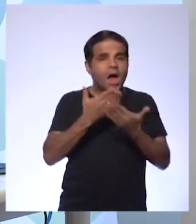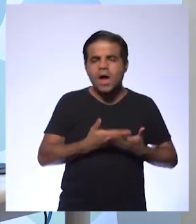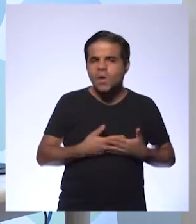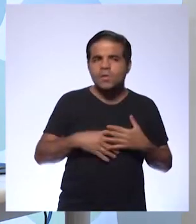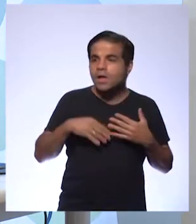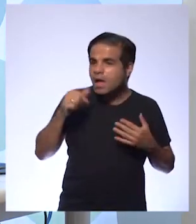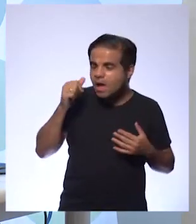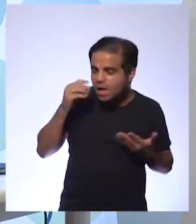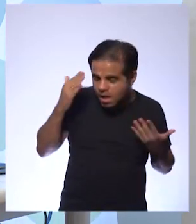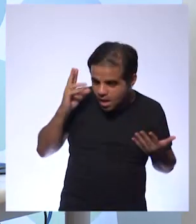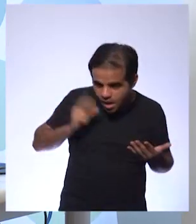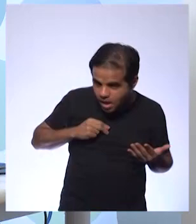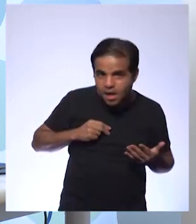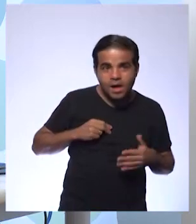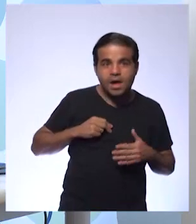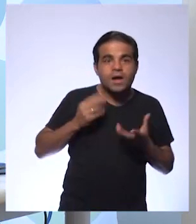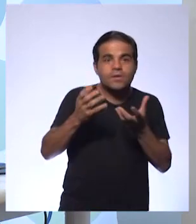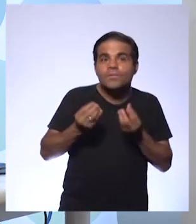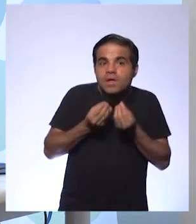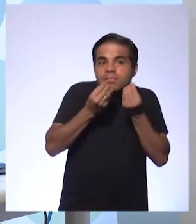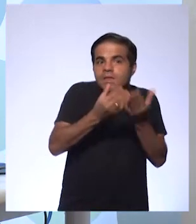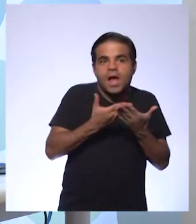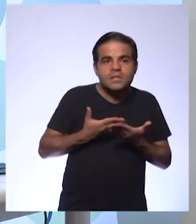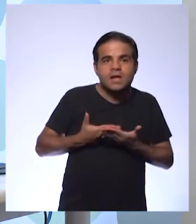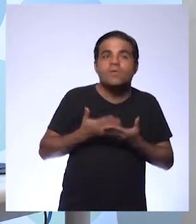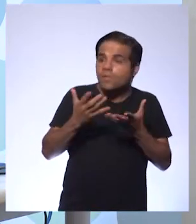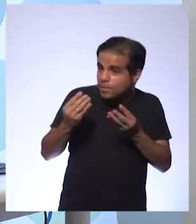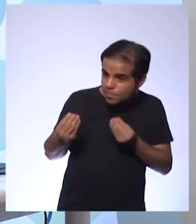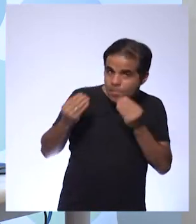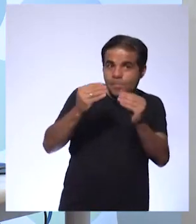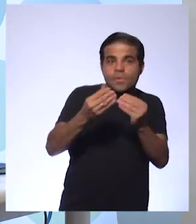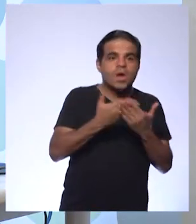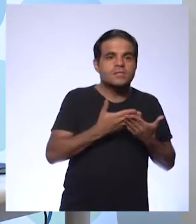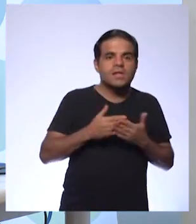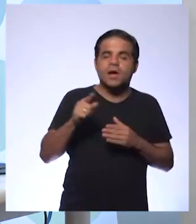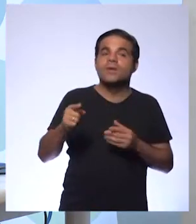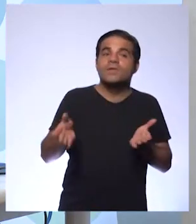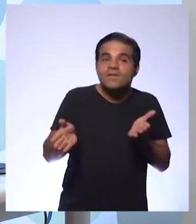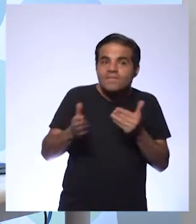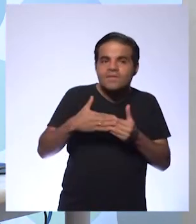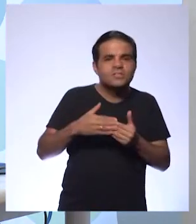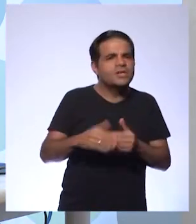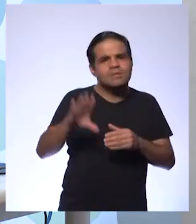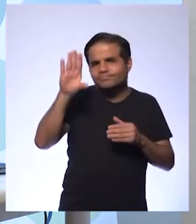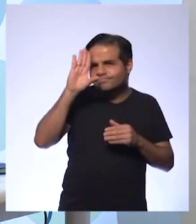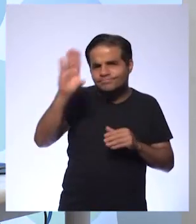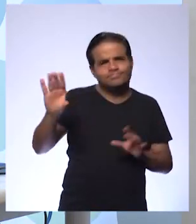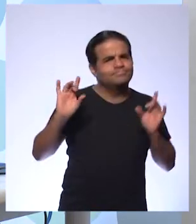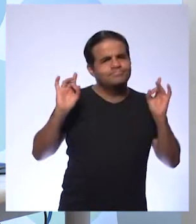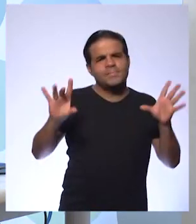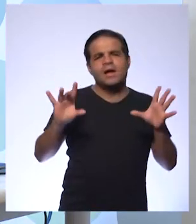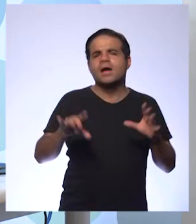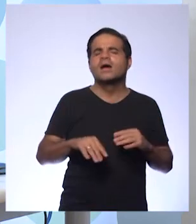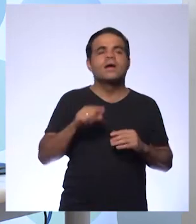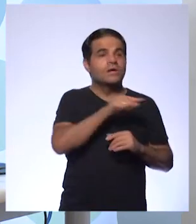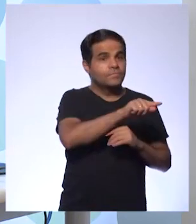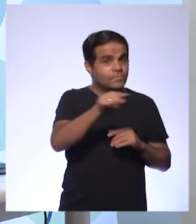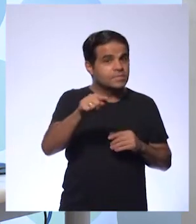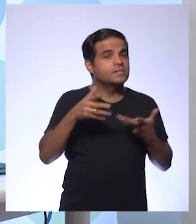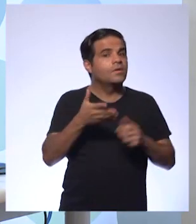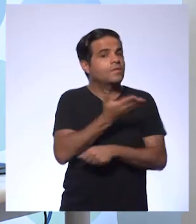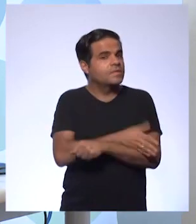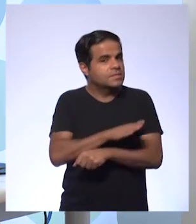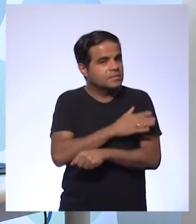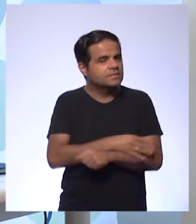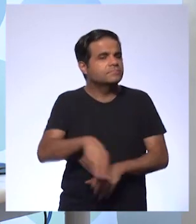falei, menina, eu estava para entregar essa aula. Eu quero colocar na aula, porque vai fechar com chave de ouro. Vocês vão agora